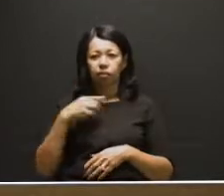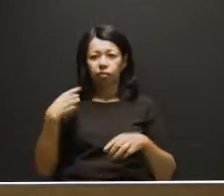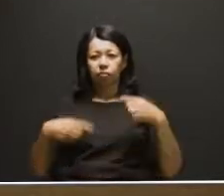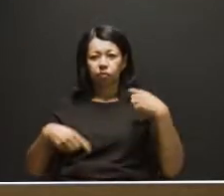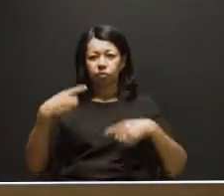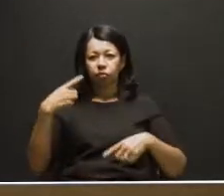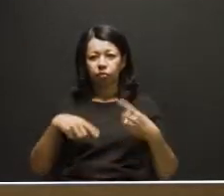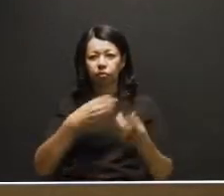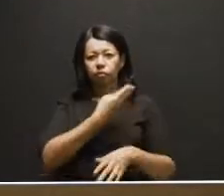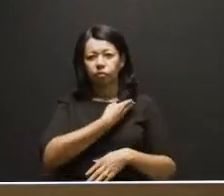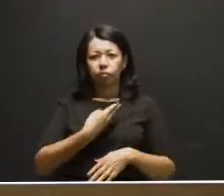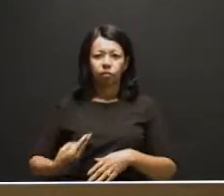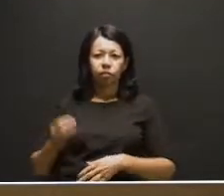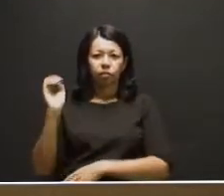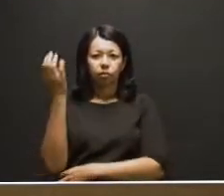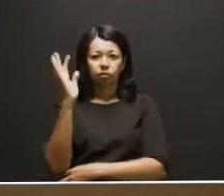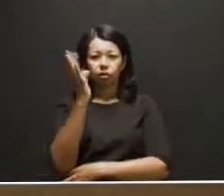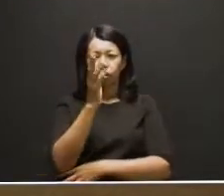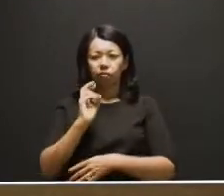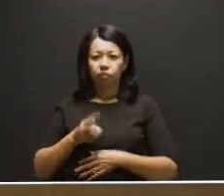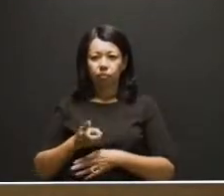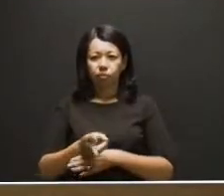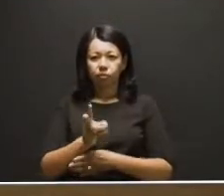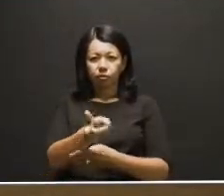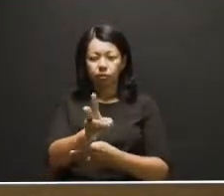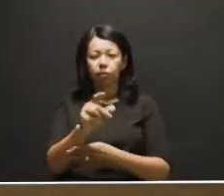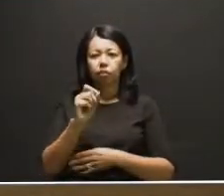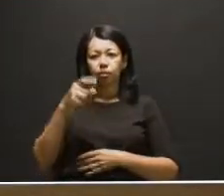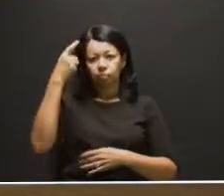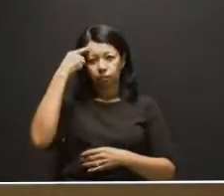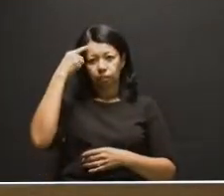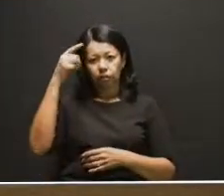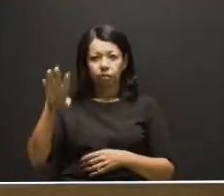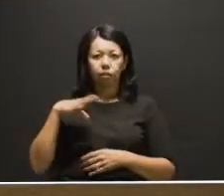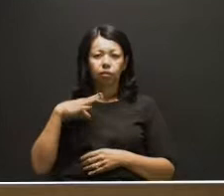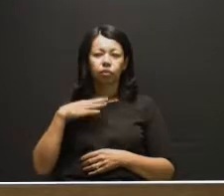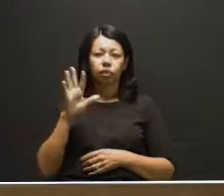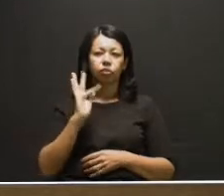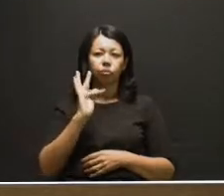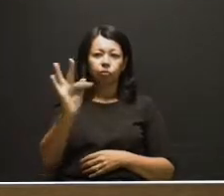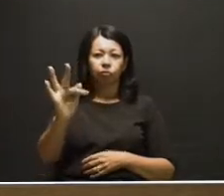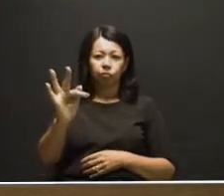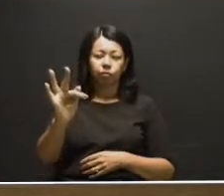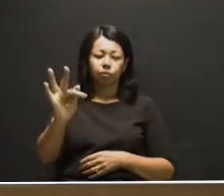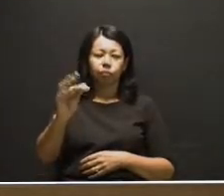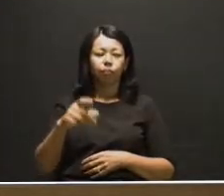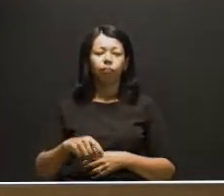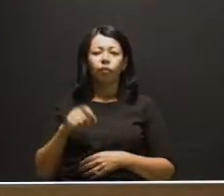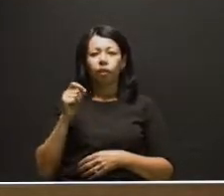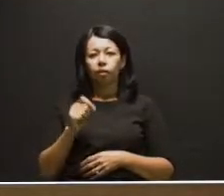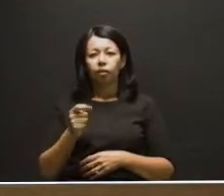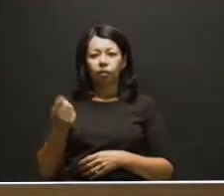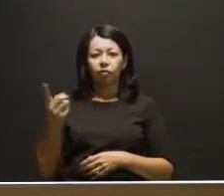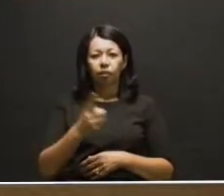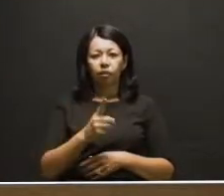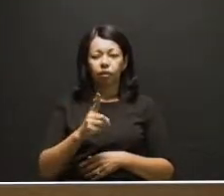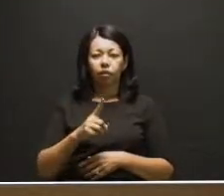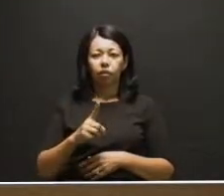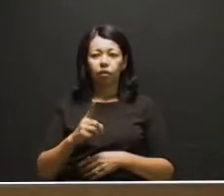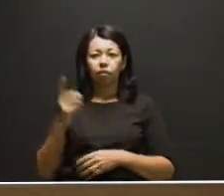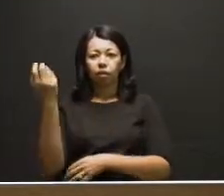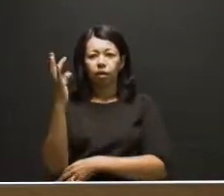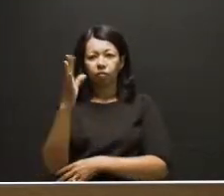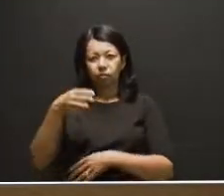pública de valorização permanente uma política que pensa a cidade para o futuro que venha plantar as árvores